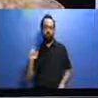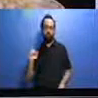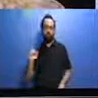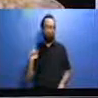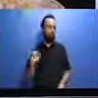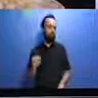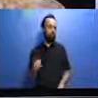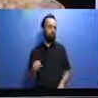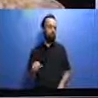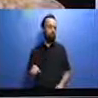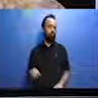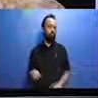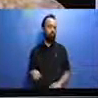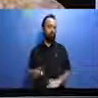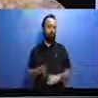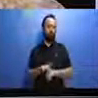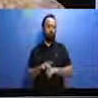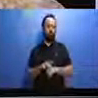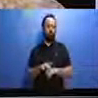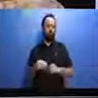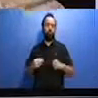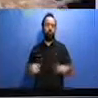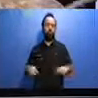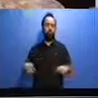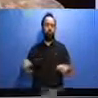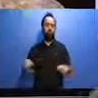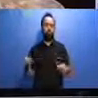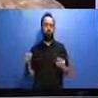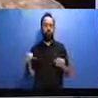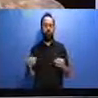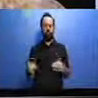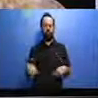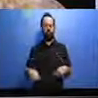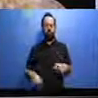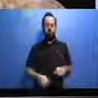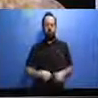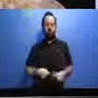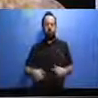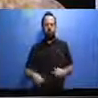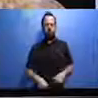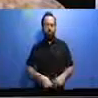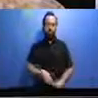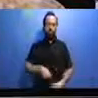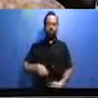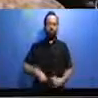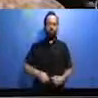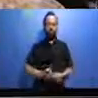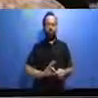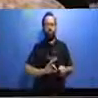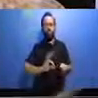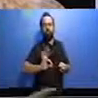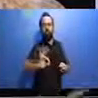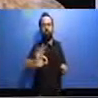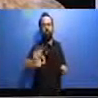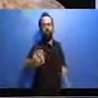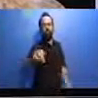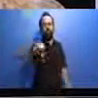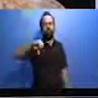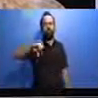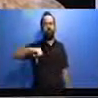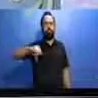que sobrevive dentro do sistema digestório das pessoas, do intestino, e pode chegar até 9 metros de comprimento.